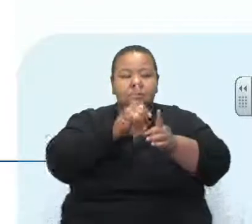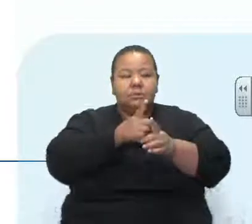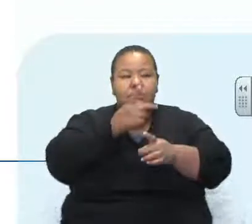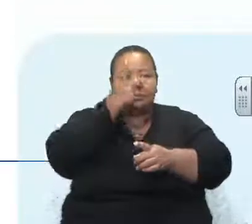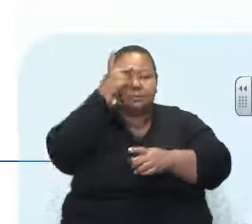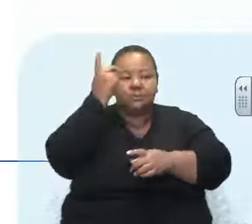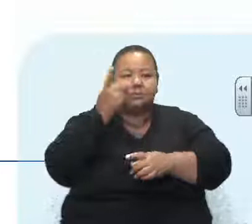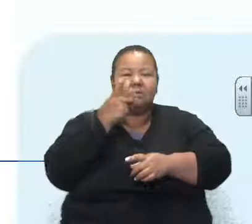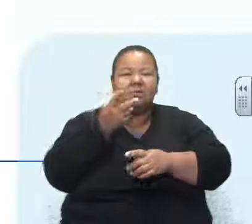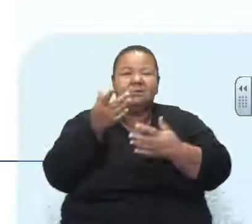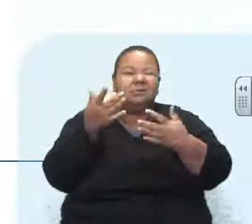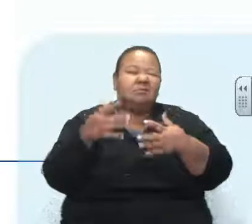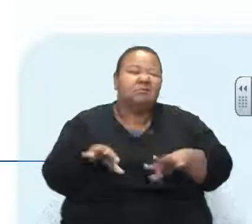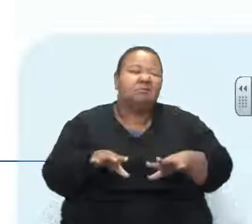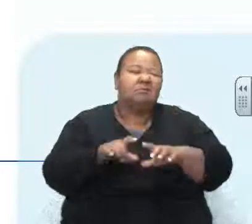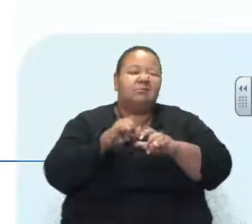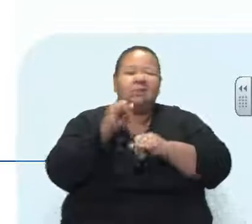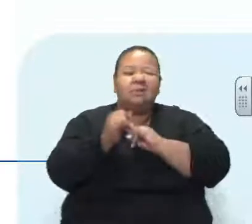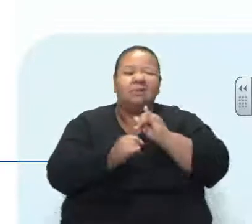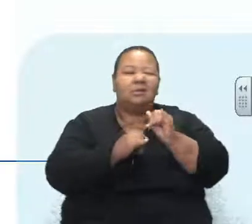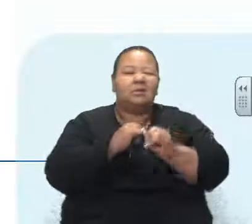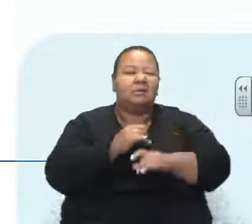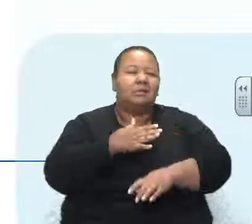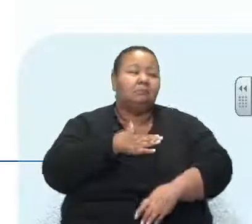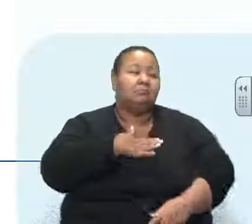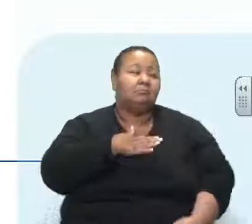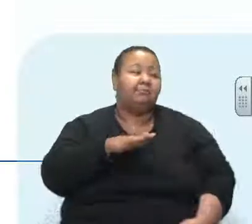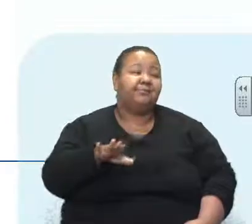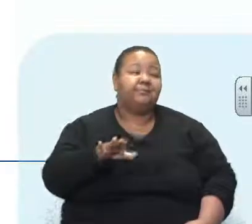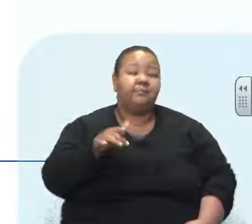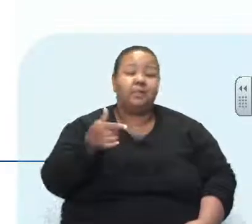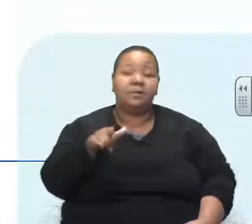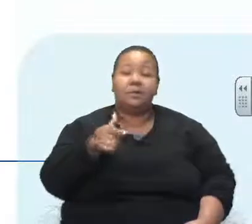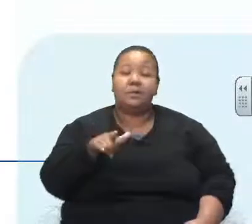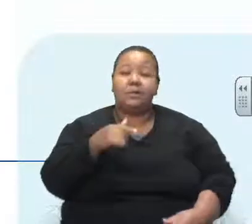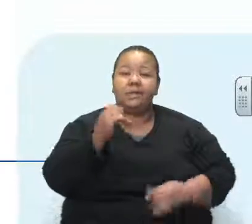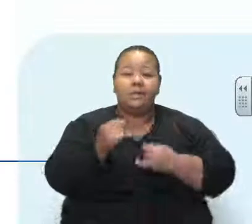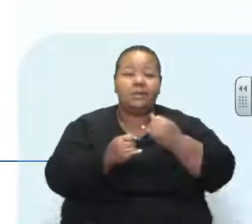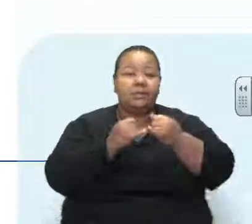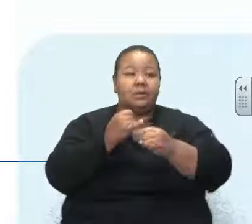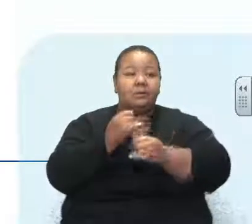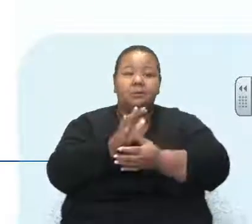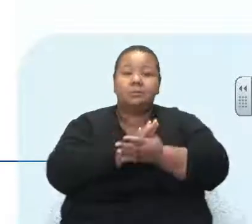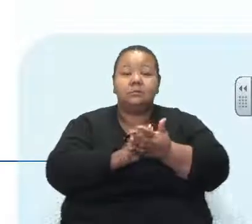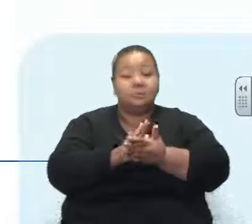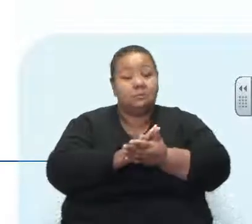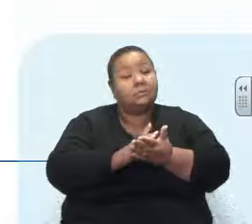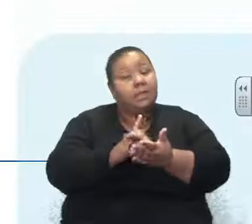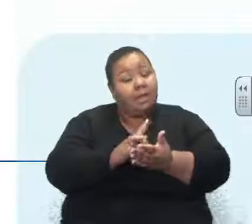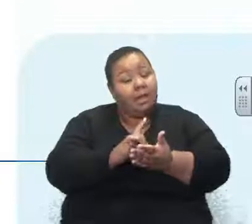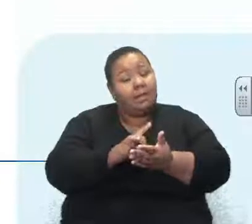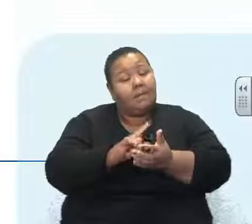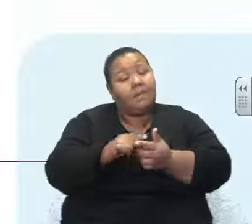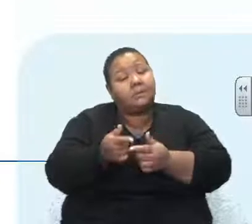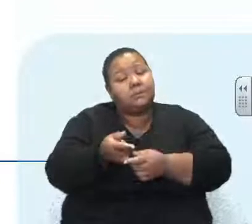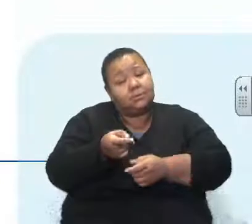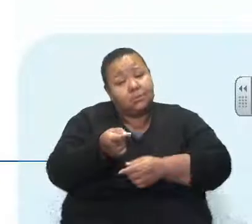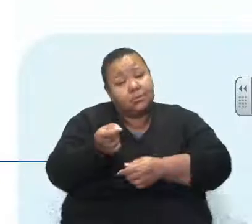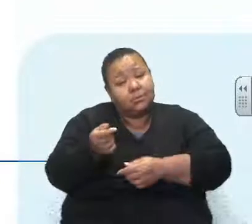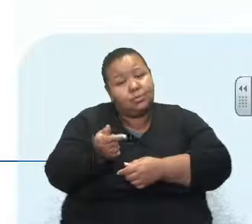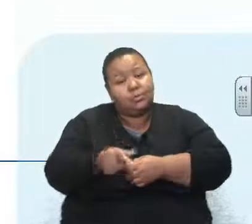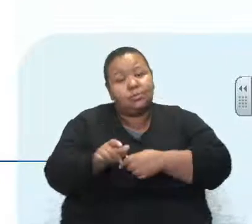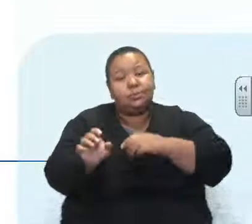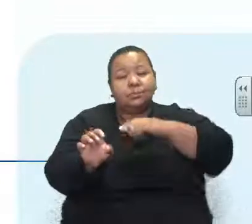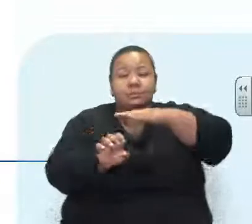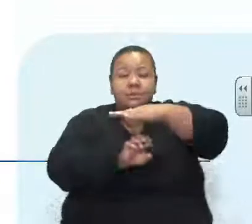fala assim, não quero ficar na internet não, não quero ter nenhum tipo de tecnologia. Tem, mas é mais difícil. E a